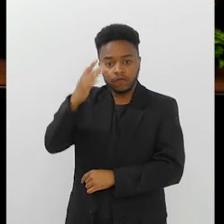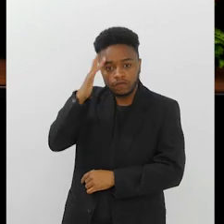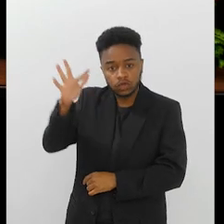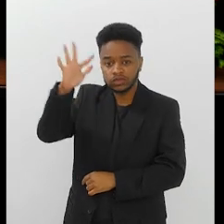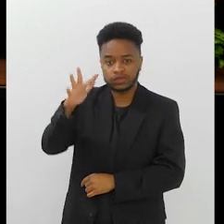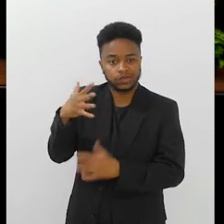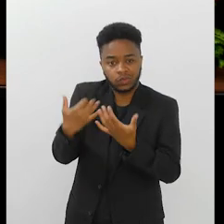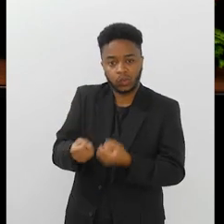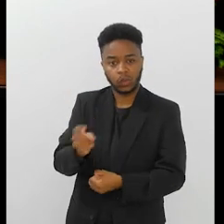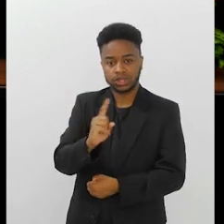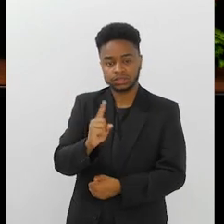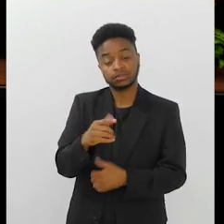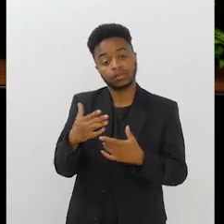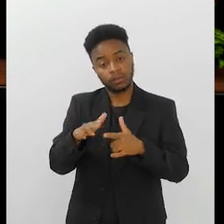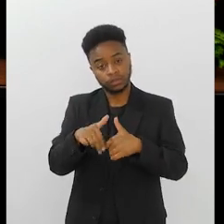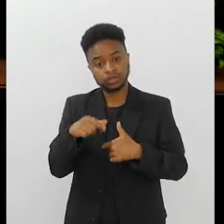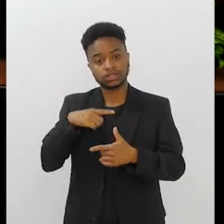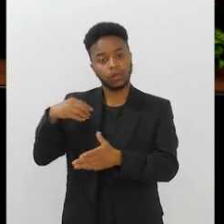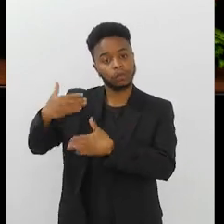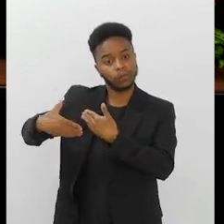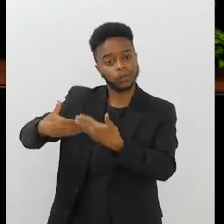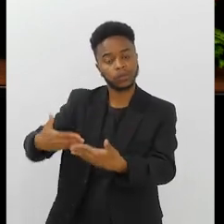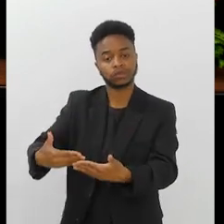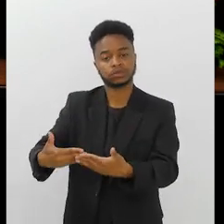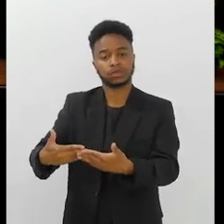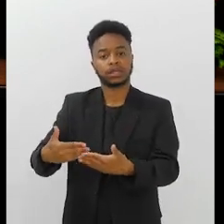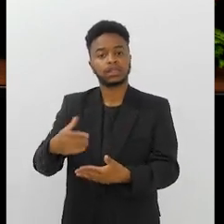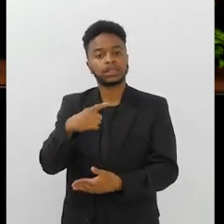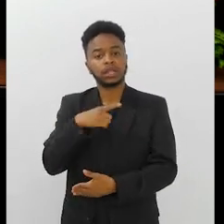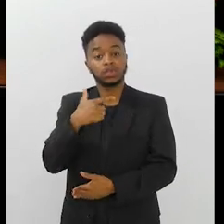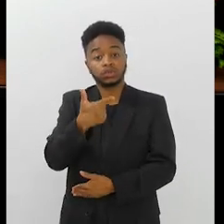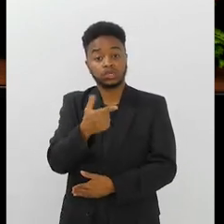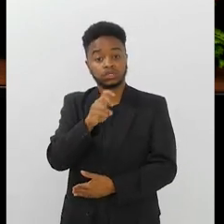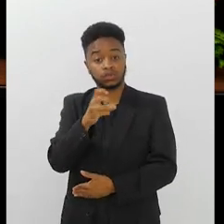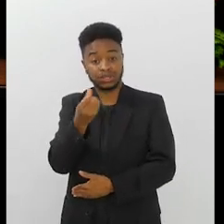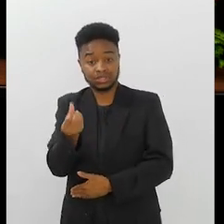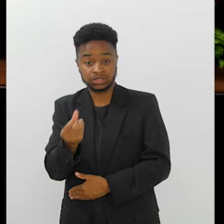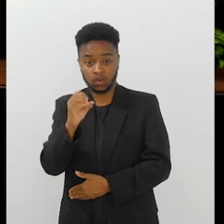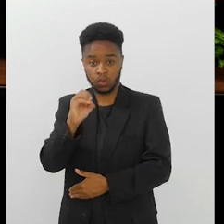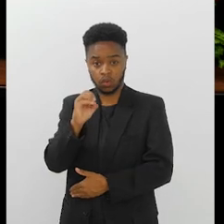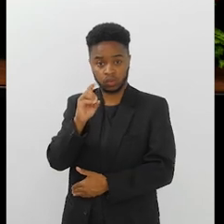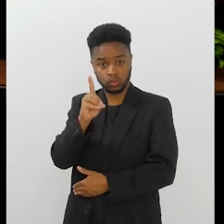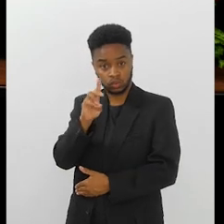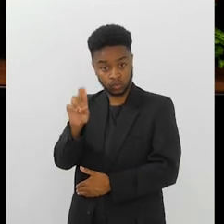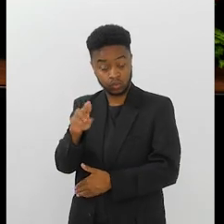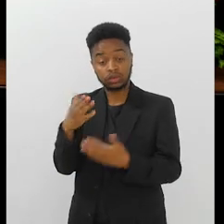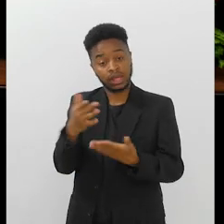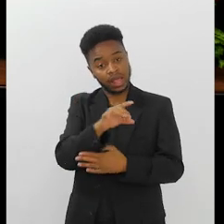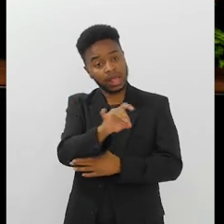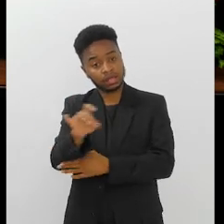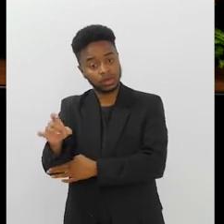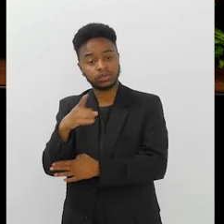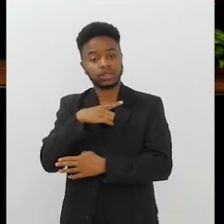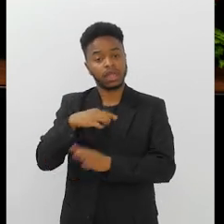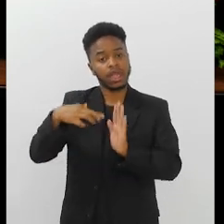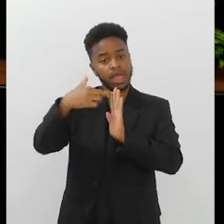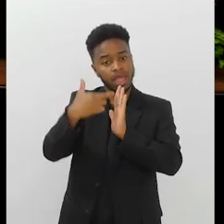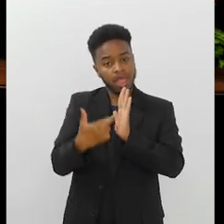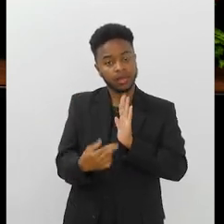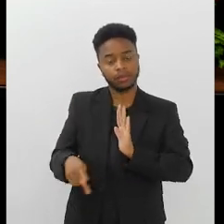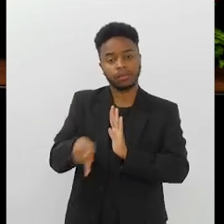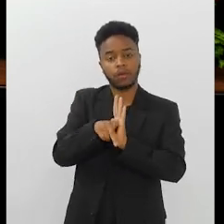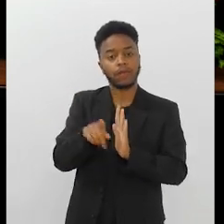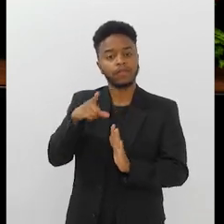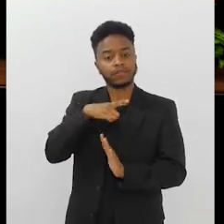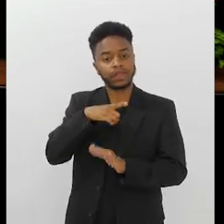filosofia por isso que se tem todo um processo Existe Nós temos 256 odus e cada odu tem seus dogmas tem